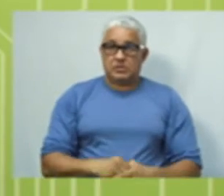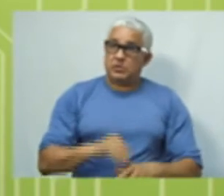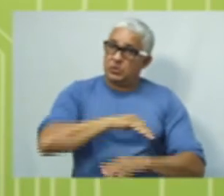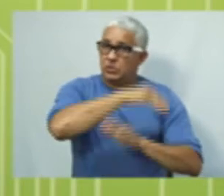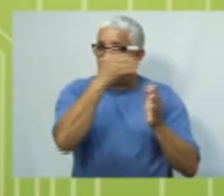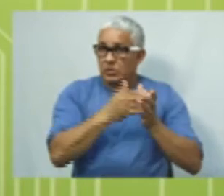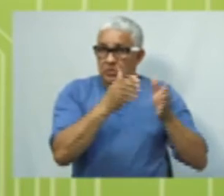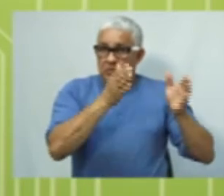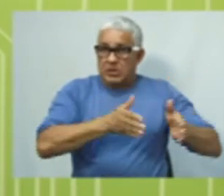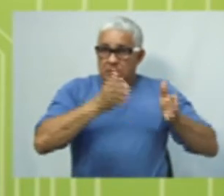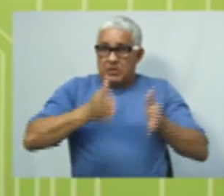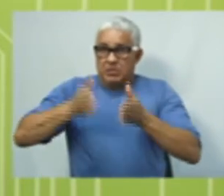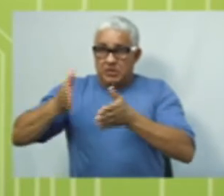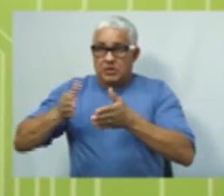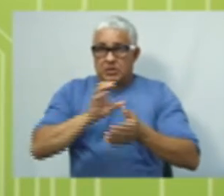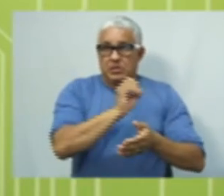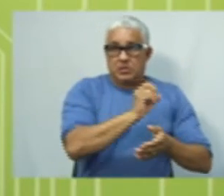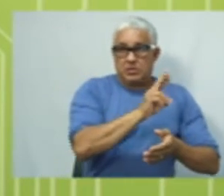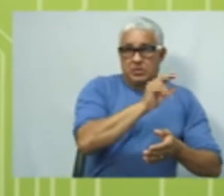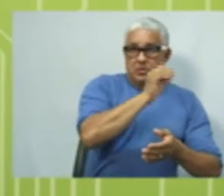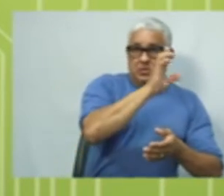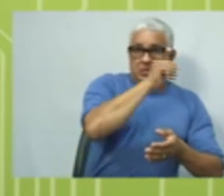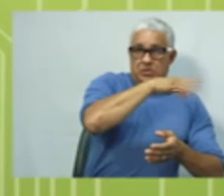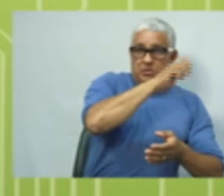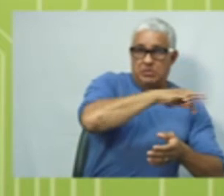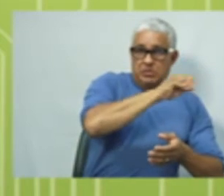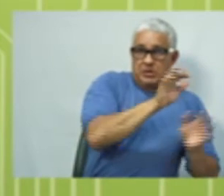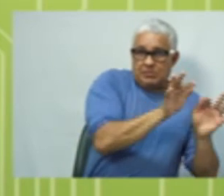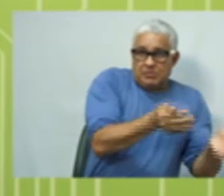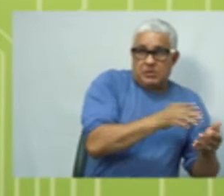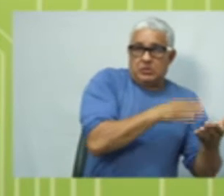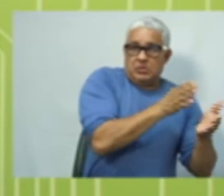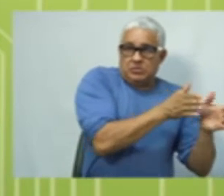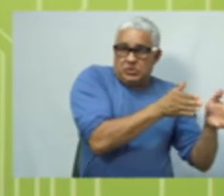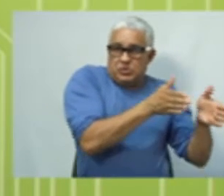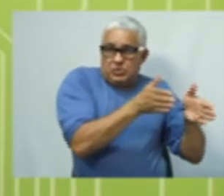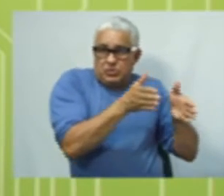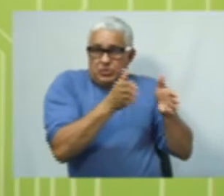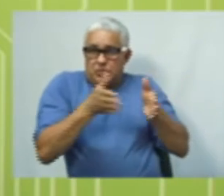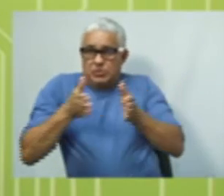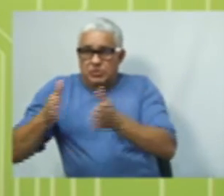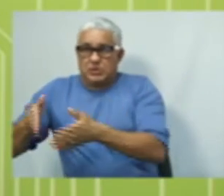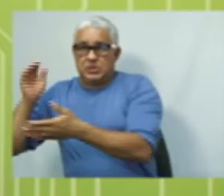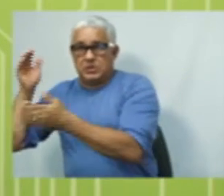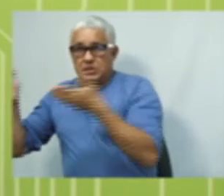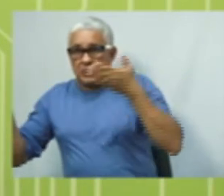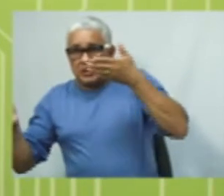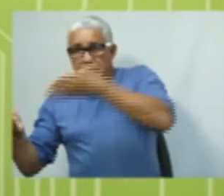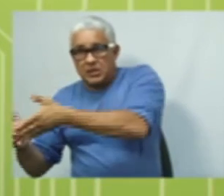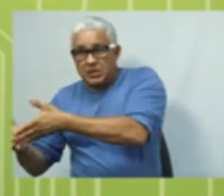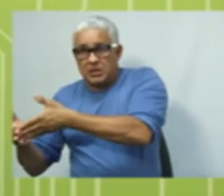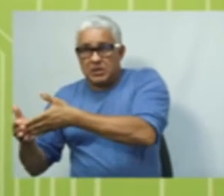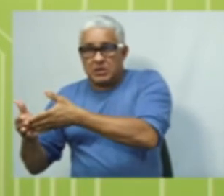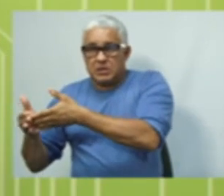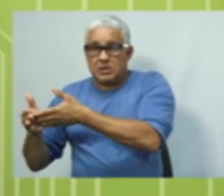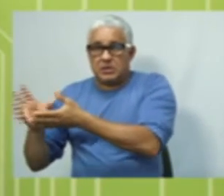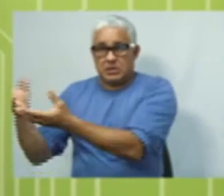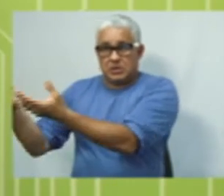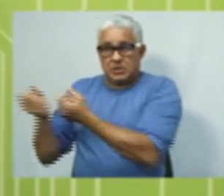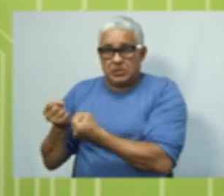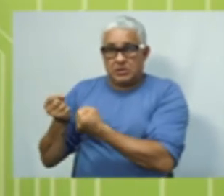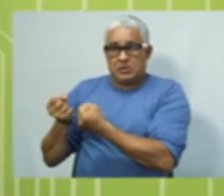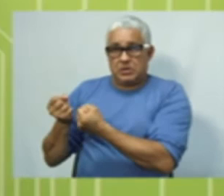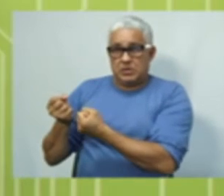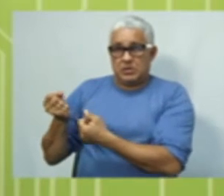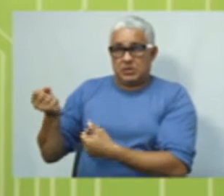as fases, lá desde o orçamentozinho de vendas, quando inicia o planejamento financeiro, até o recebimento do meu